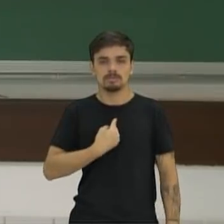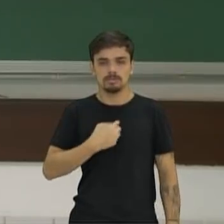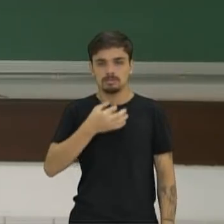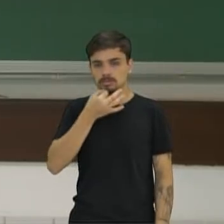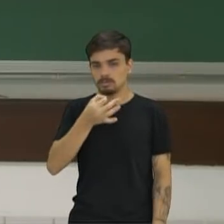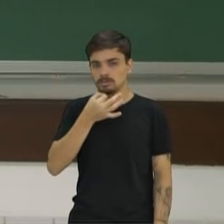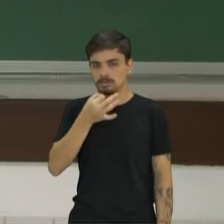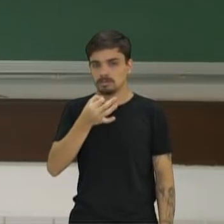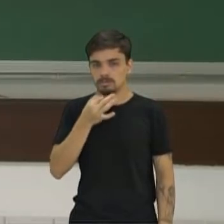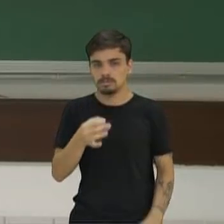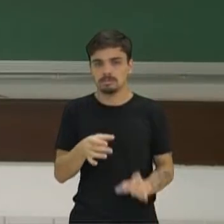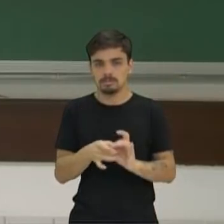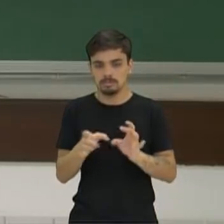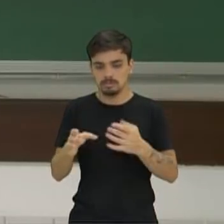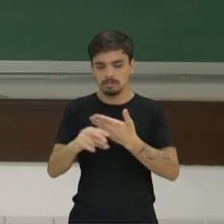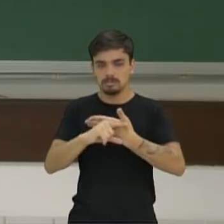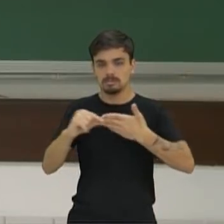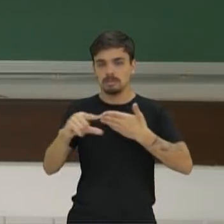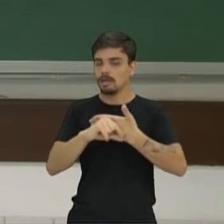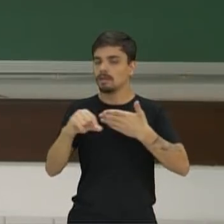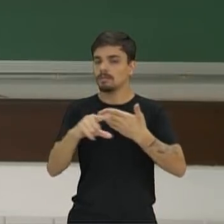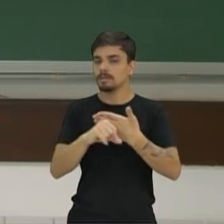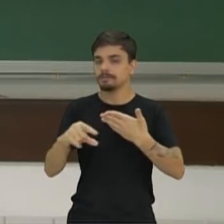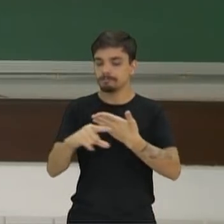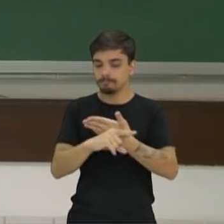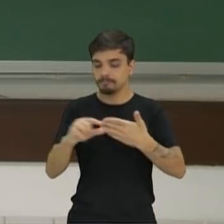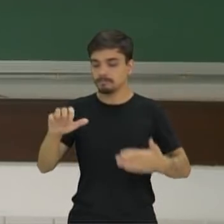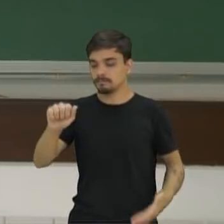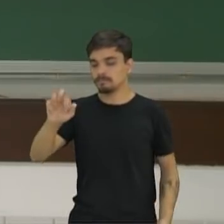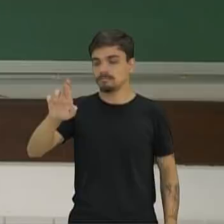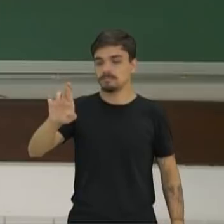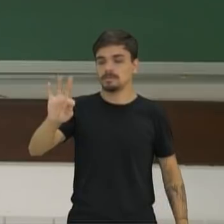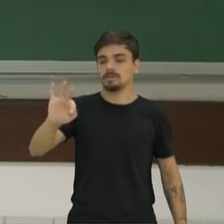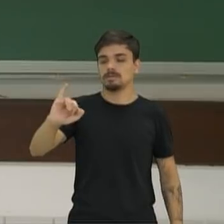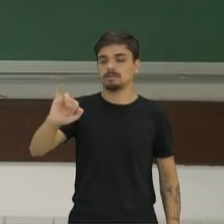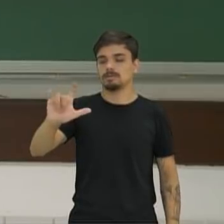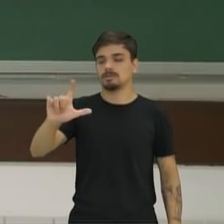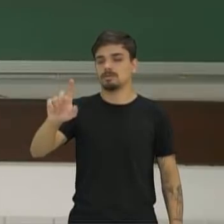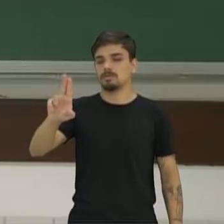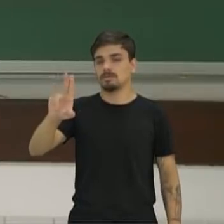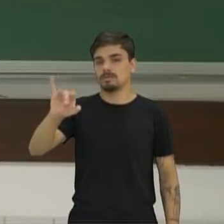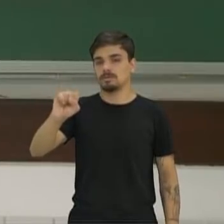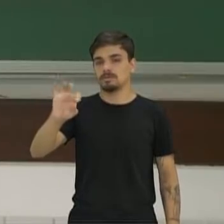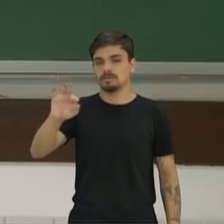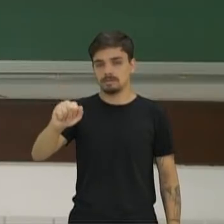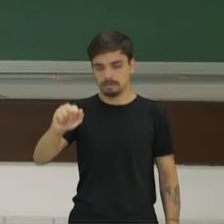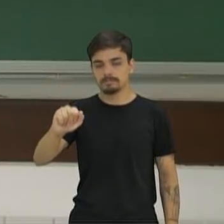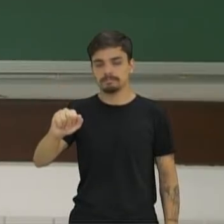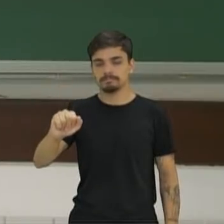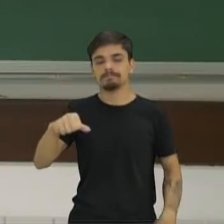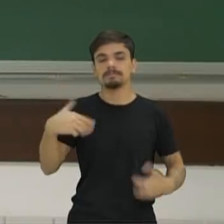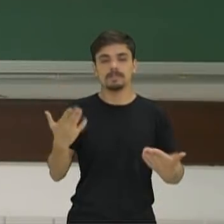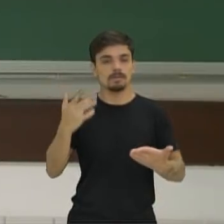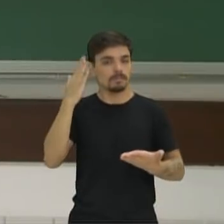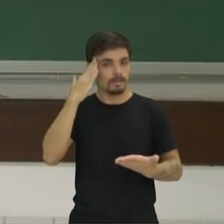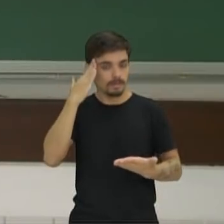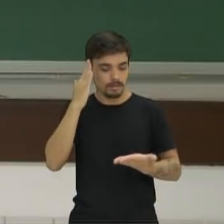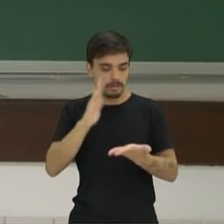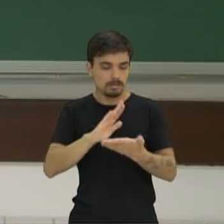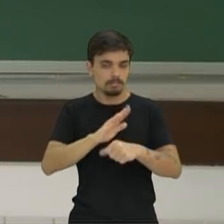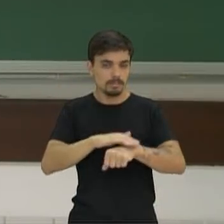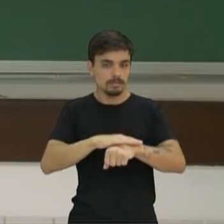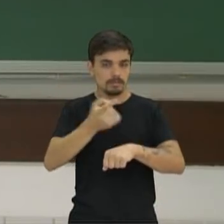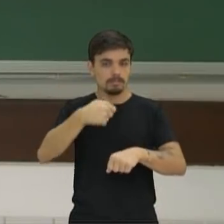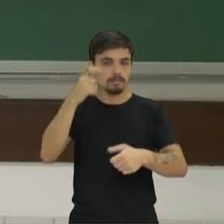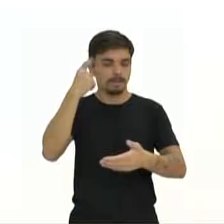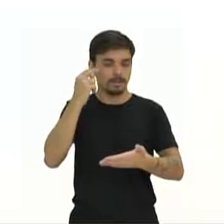opinião da nossa articulista? Lembrando que a articulista é quem escreve o artigo de opinião. Vou dar um tempo para você pensar a esse respeito,